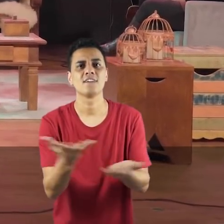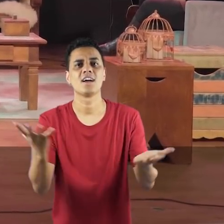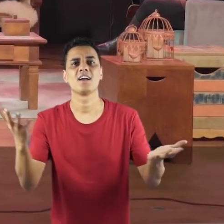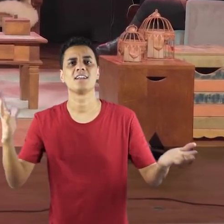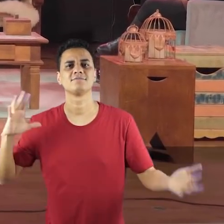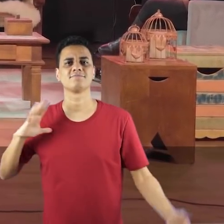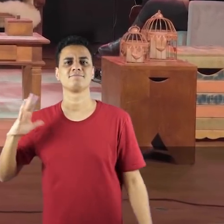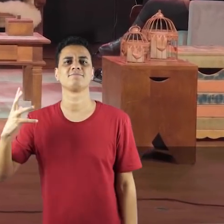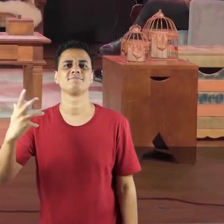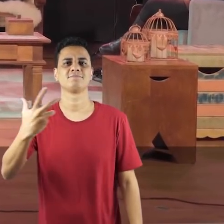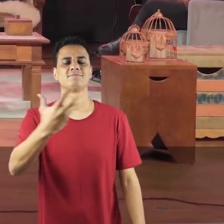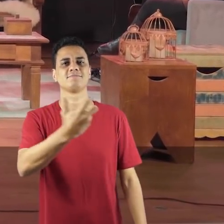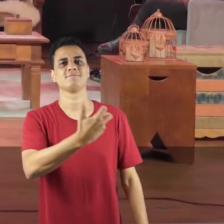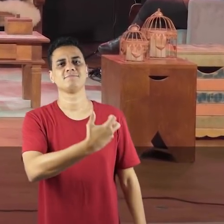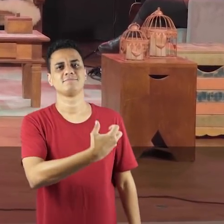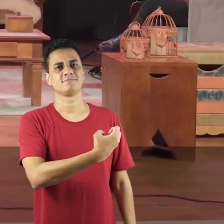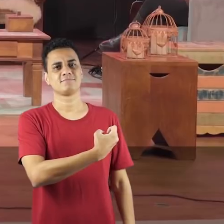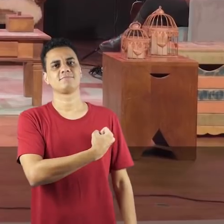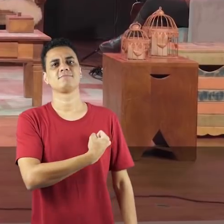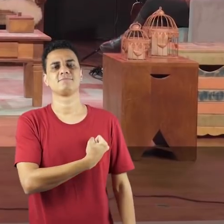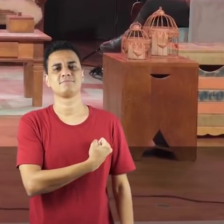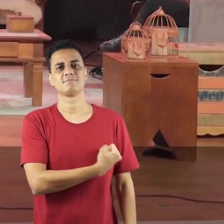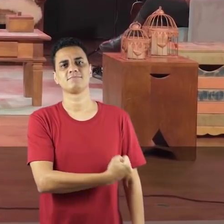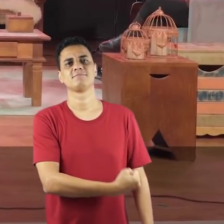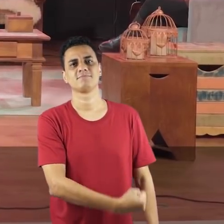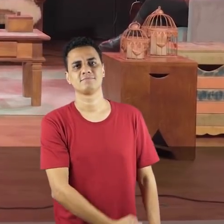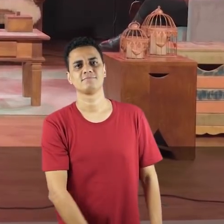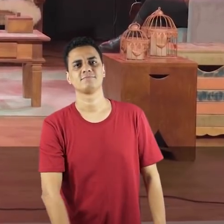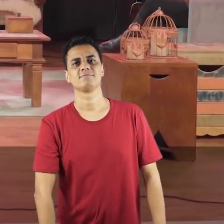buscar-nos, veio pra nos